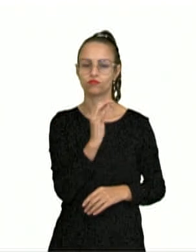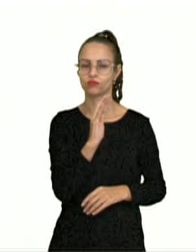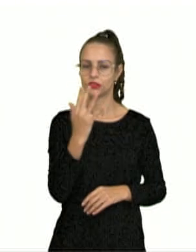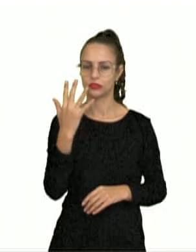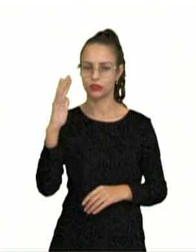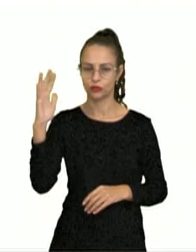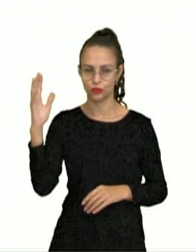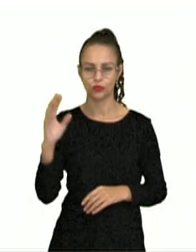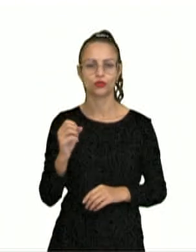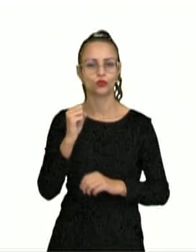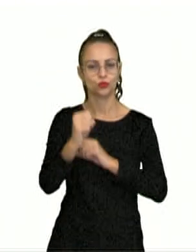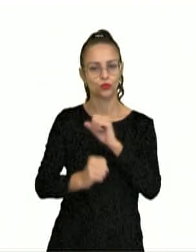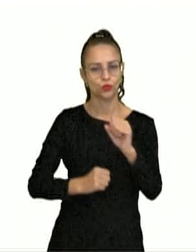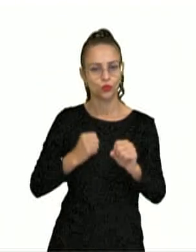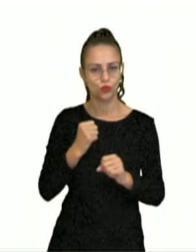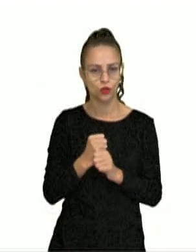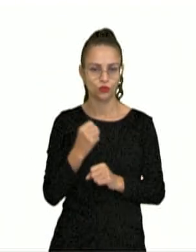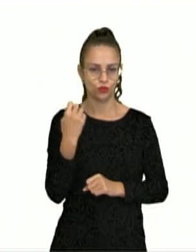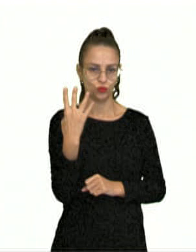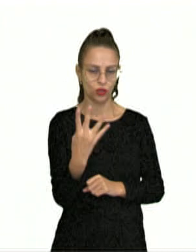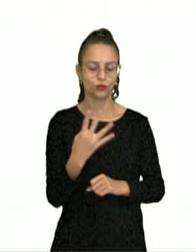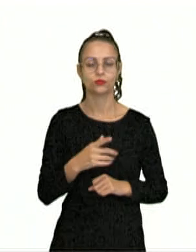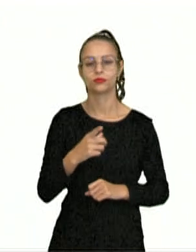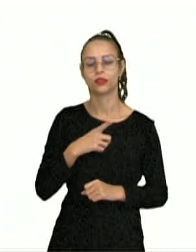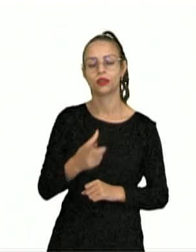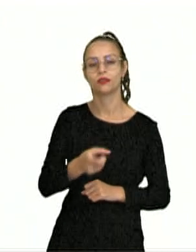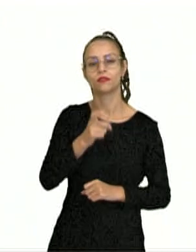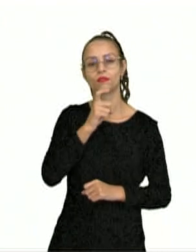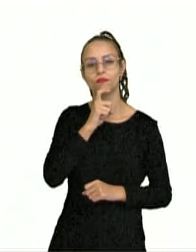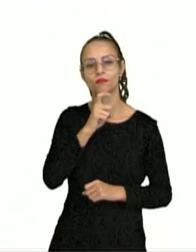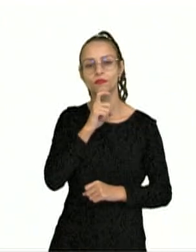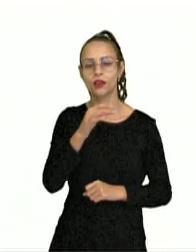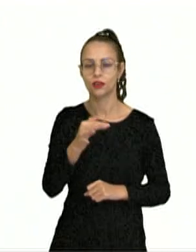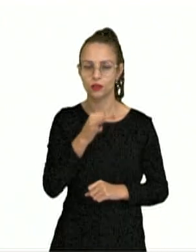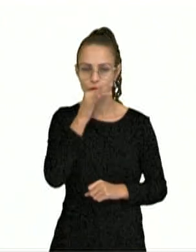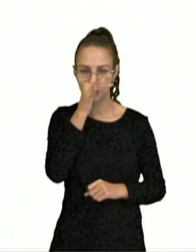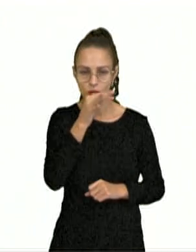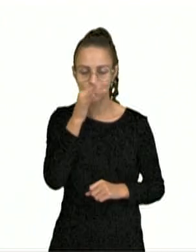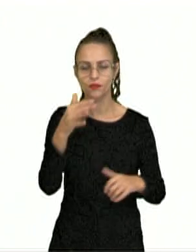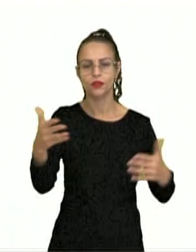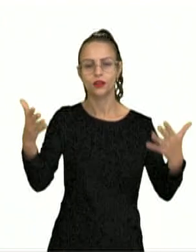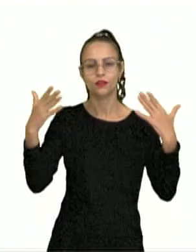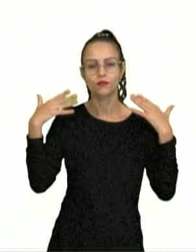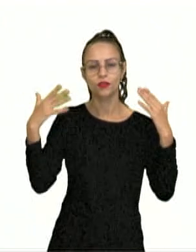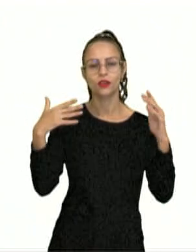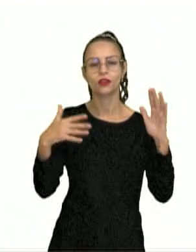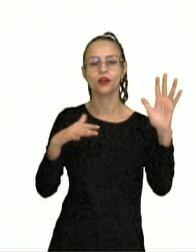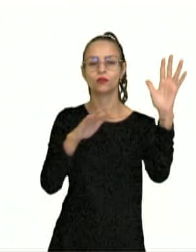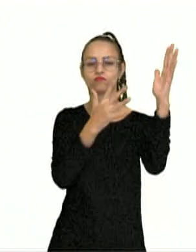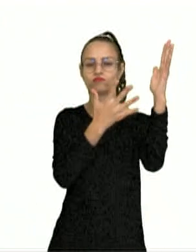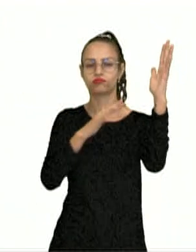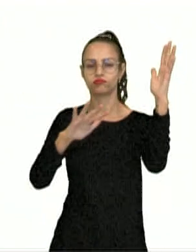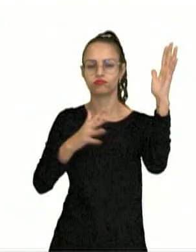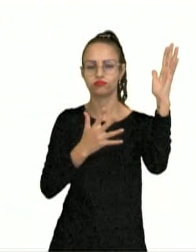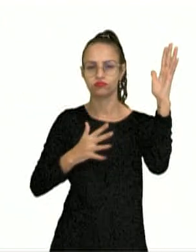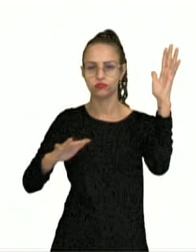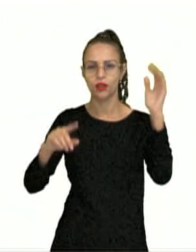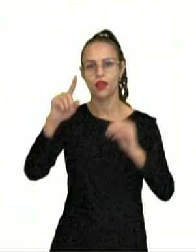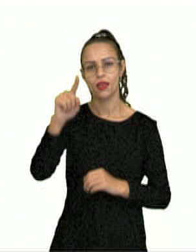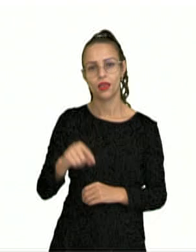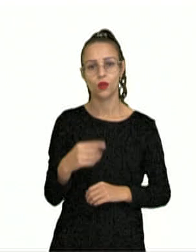partir disso. Aí nós vamos ter inverno, primavera, verão, outono, são as 4 estações do